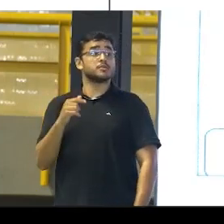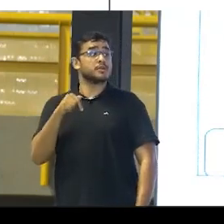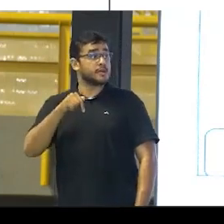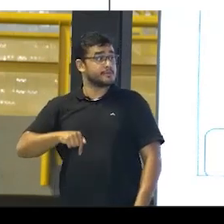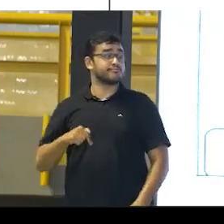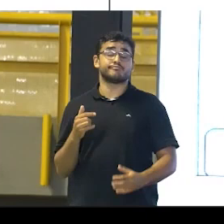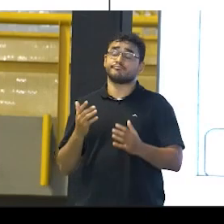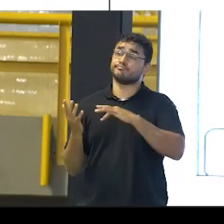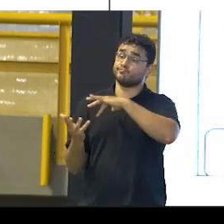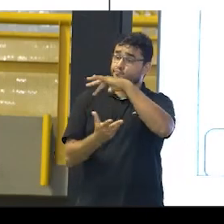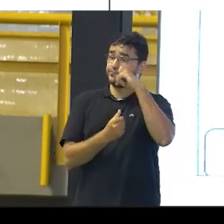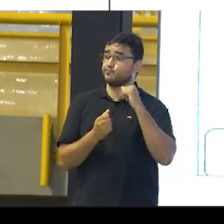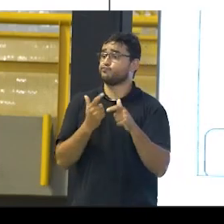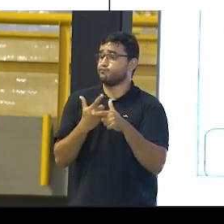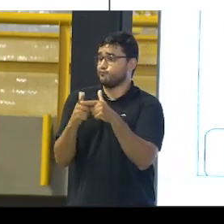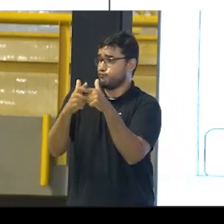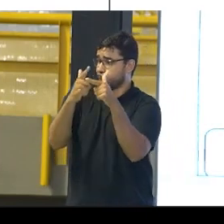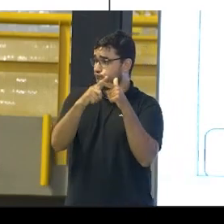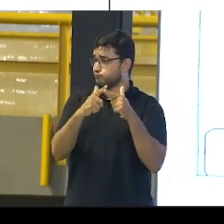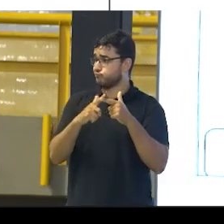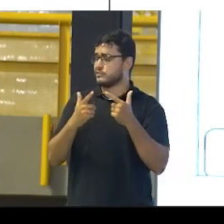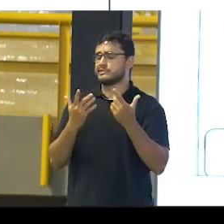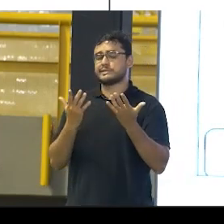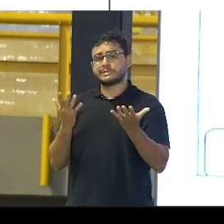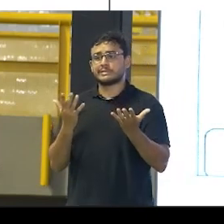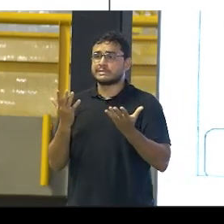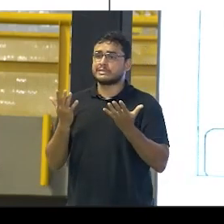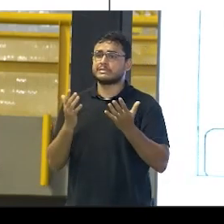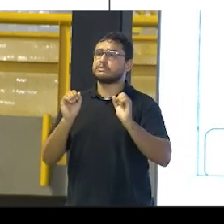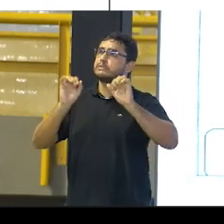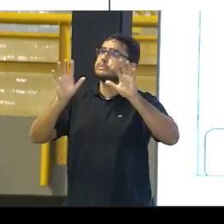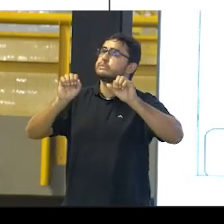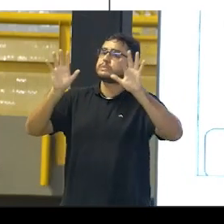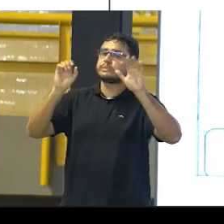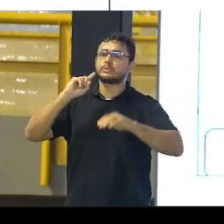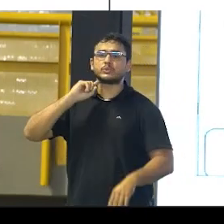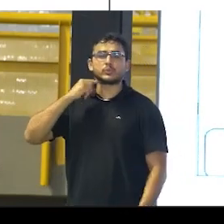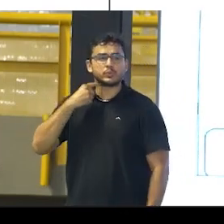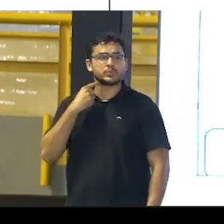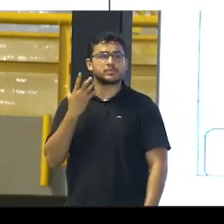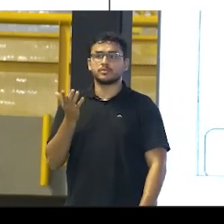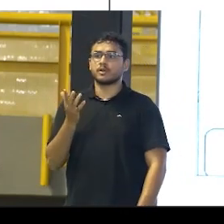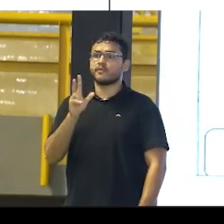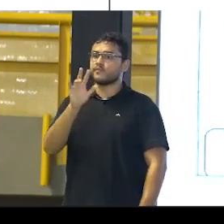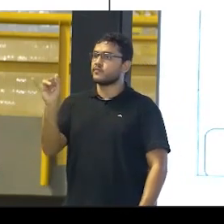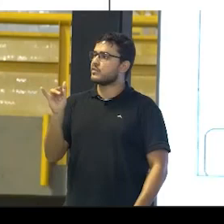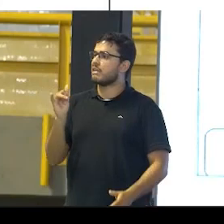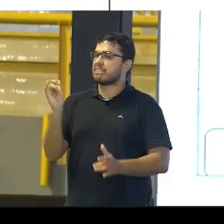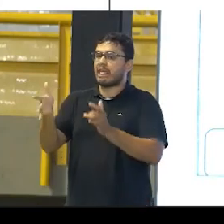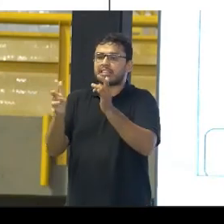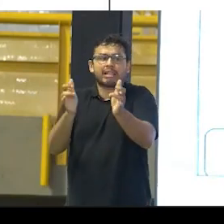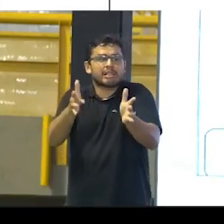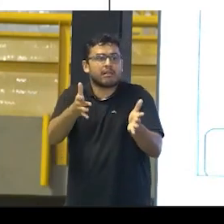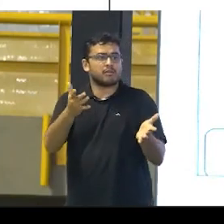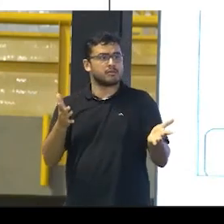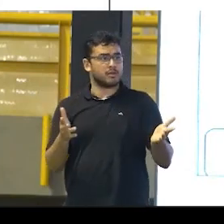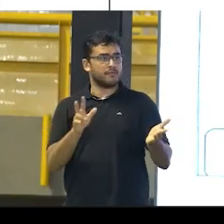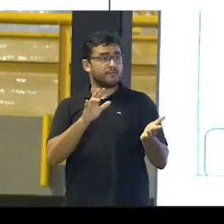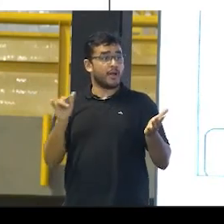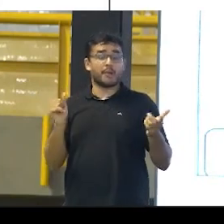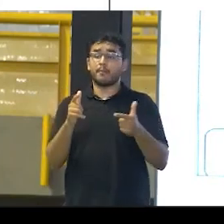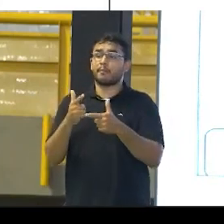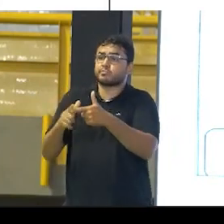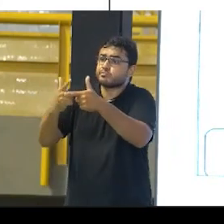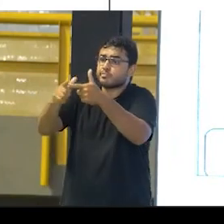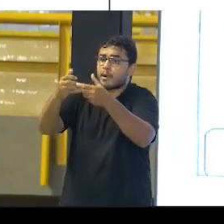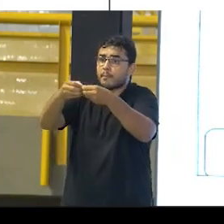com tantos impactos ambientais, em um mundo com tanta poluição, qualquer notícia de que a